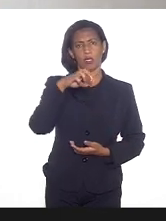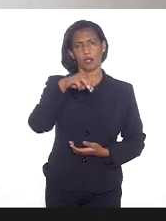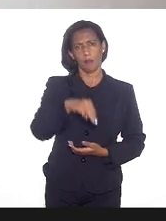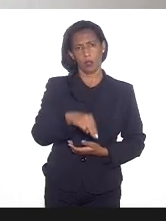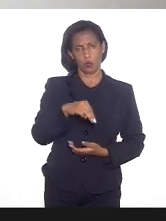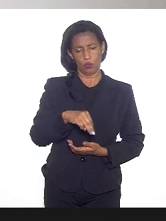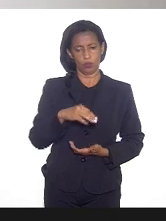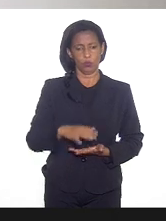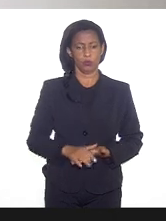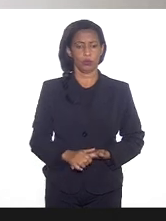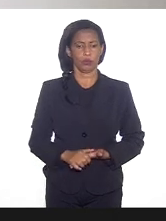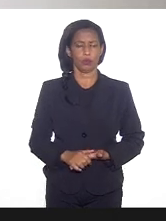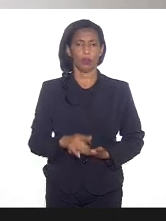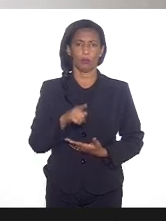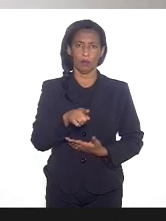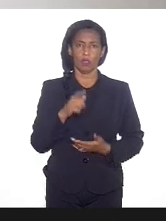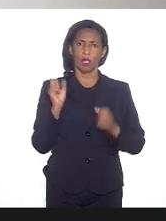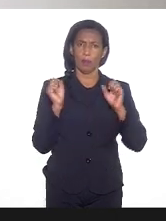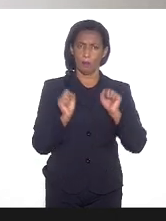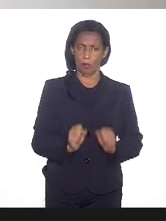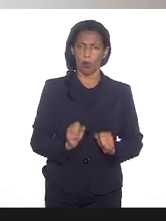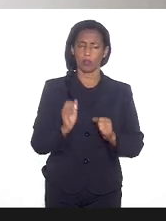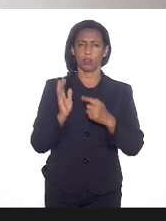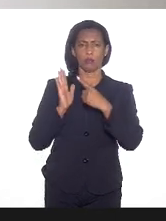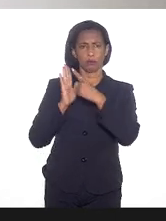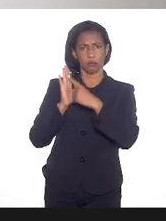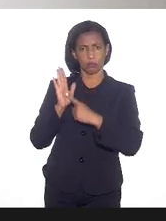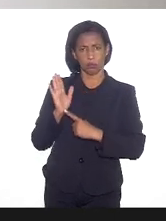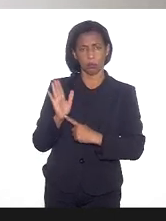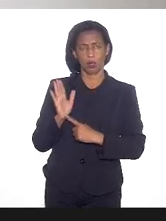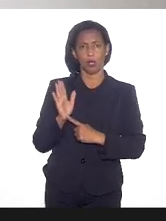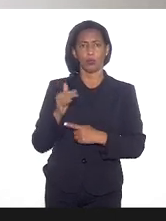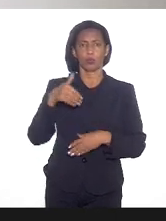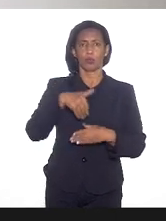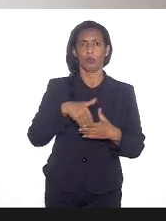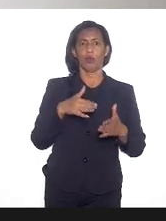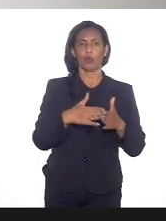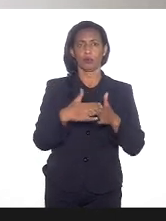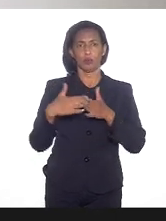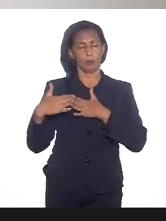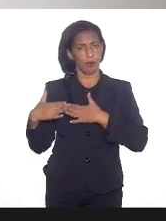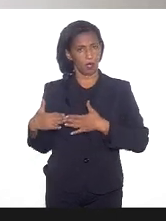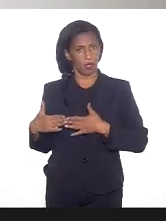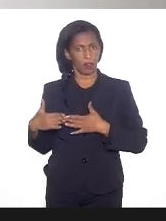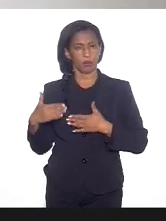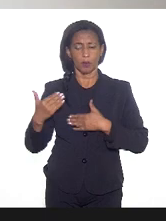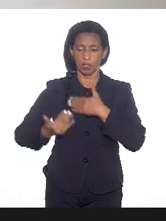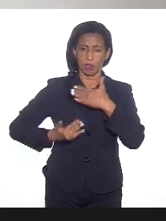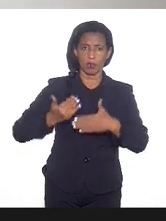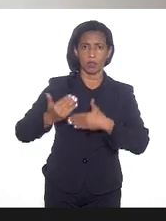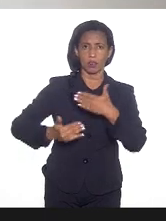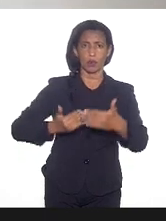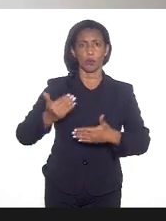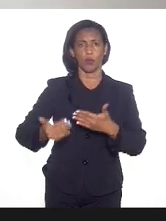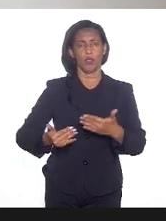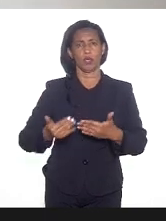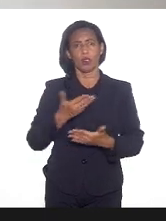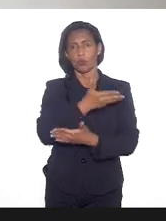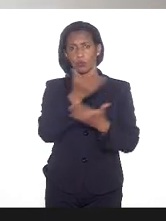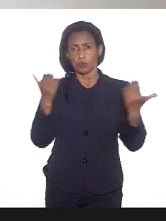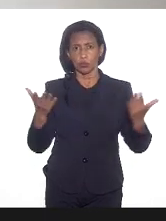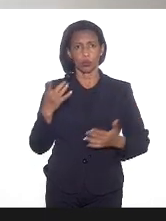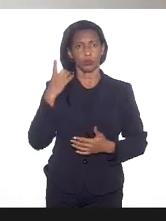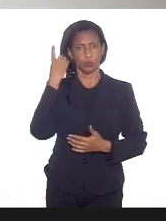Alexandre Freitas para que ele possa apresentar o seu voto em separado, para que, na sequência, a gente possa abrir para os demais